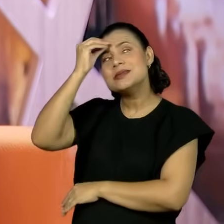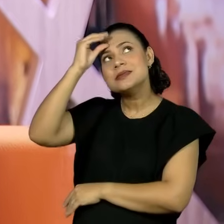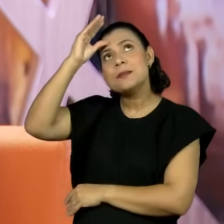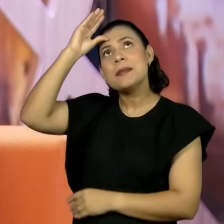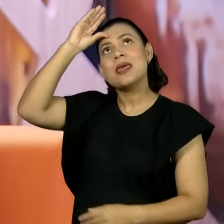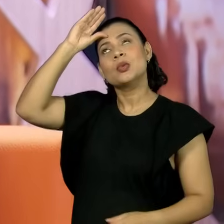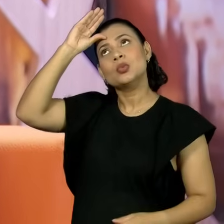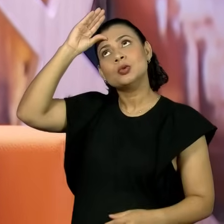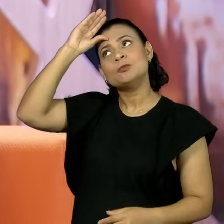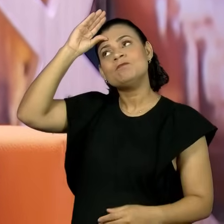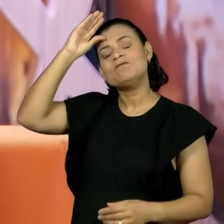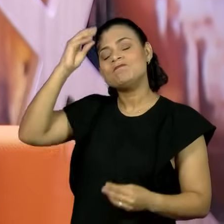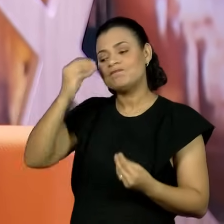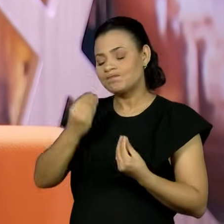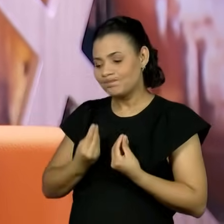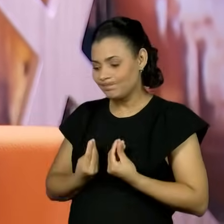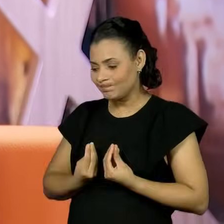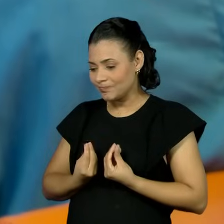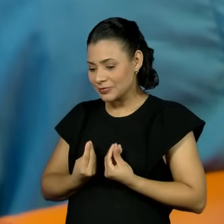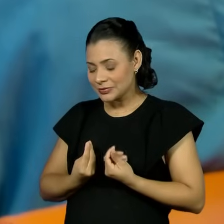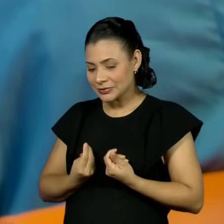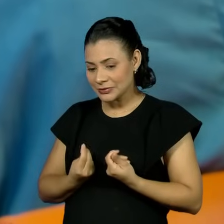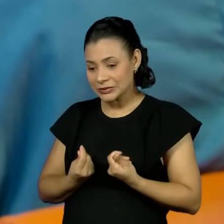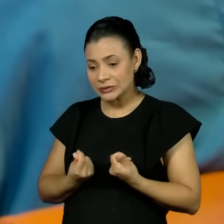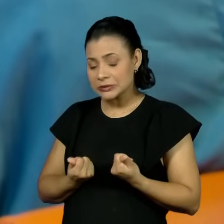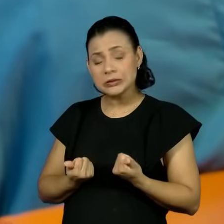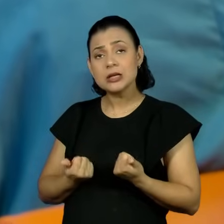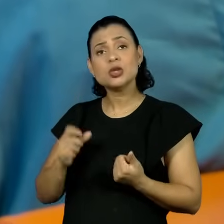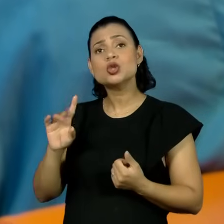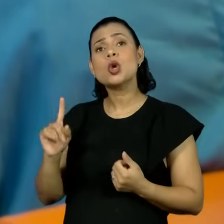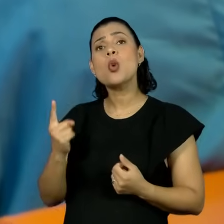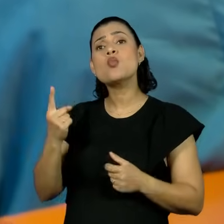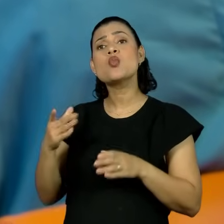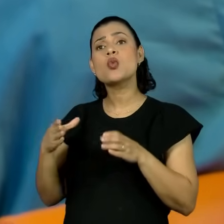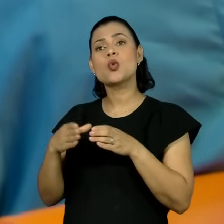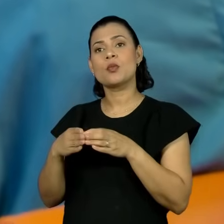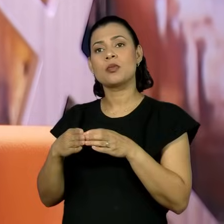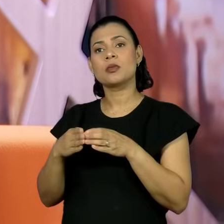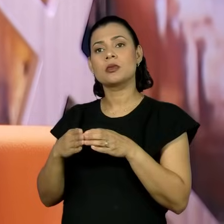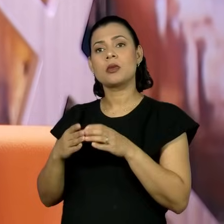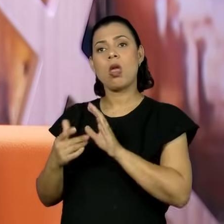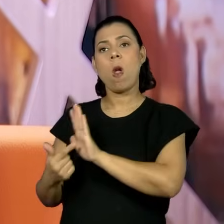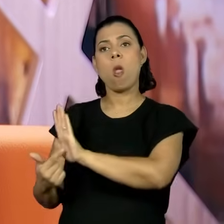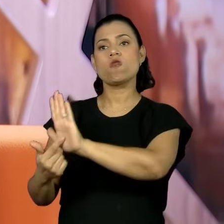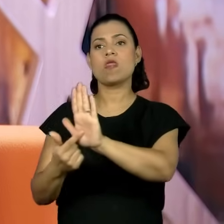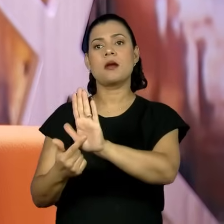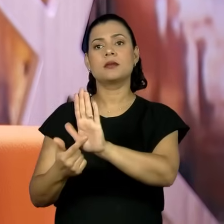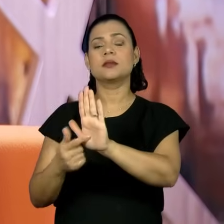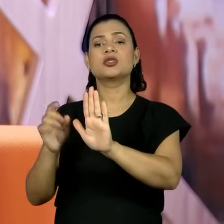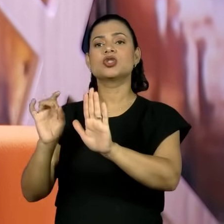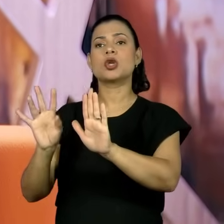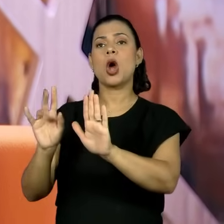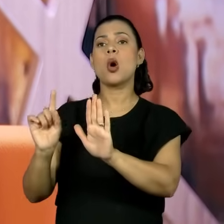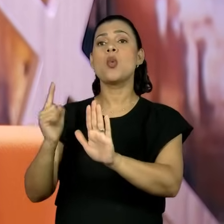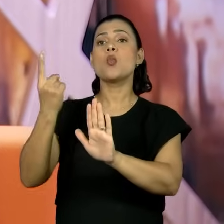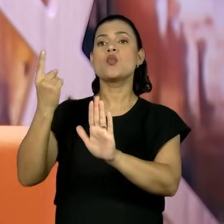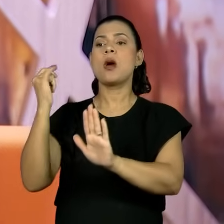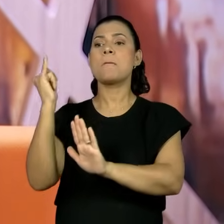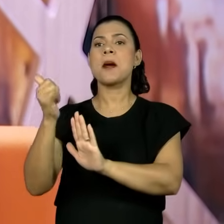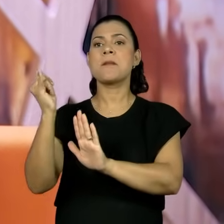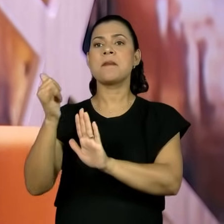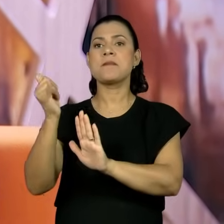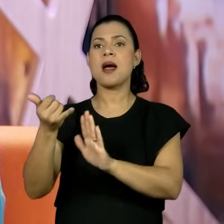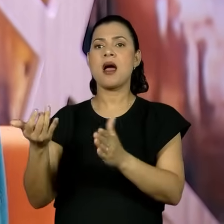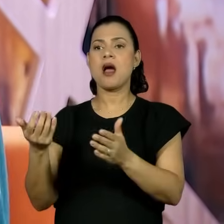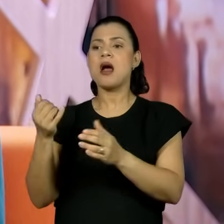saber, Cris, foi só uma matriz que se impôs, que é a chamada matriz ocidocêntrica, eurocêntrica